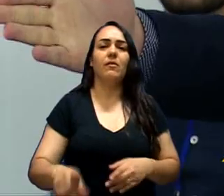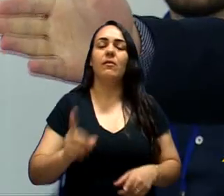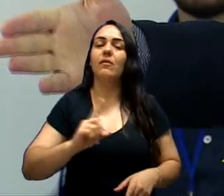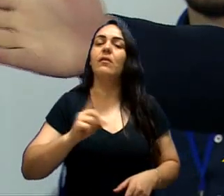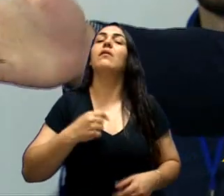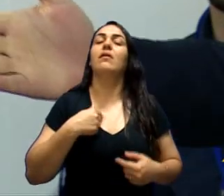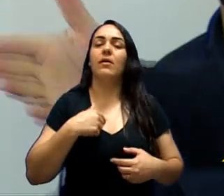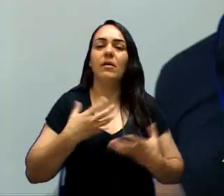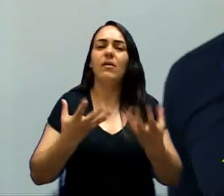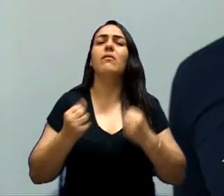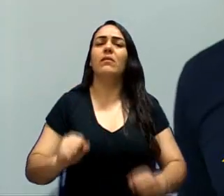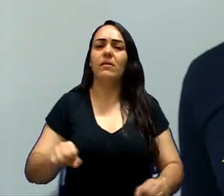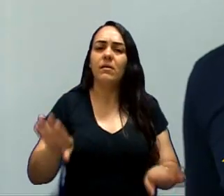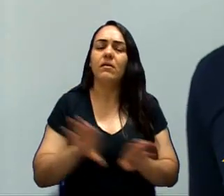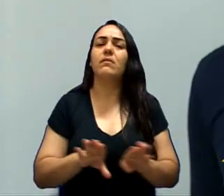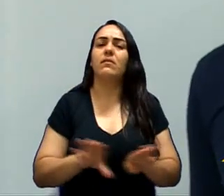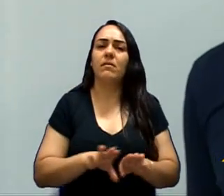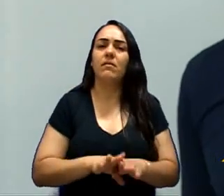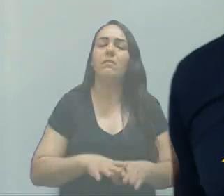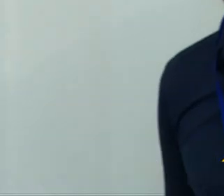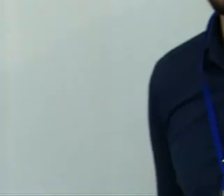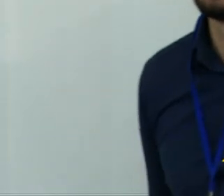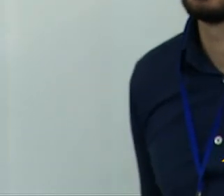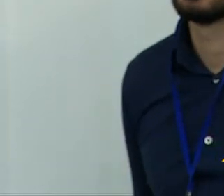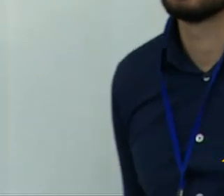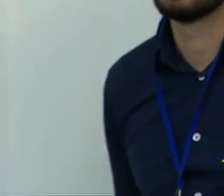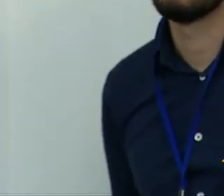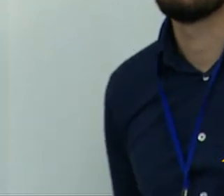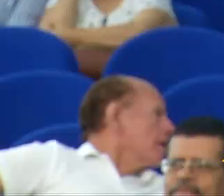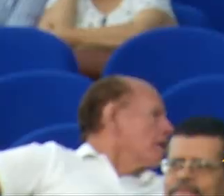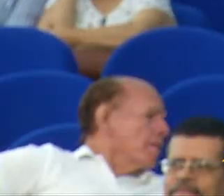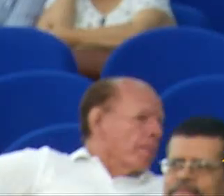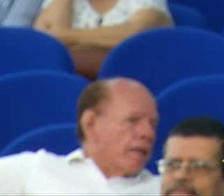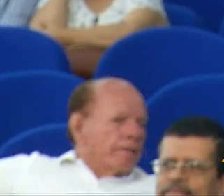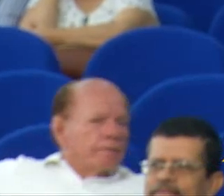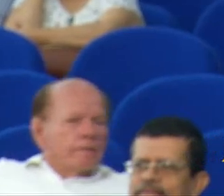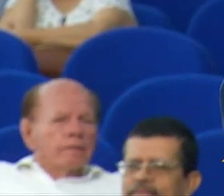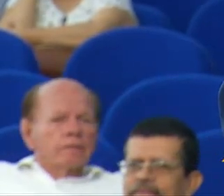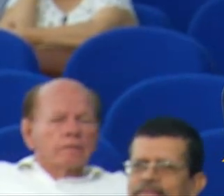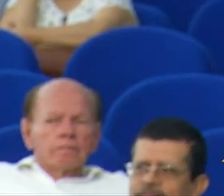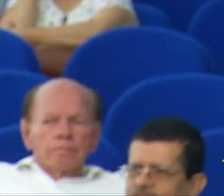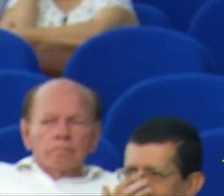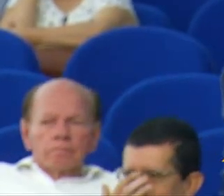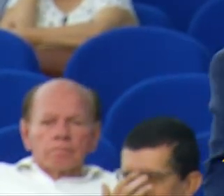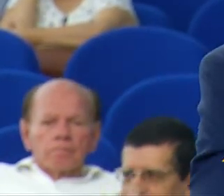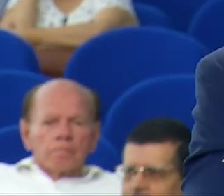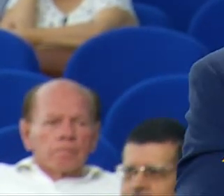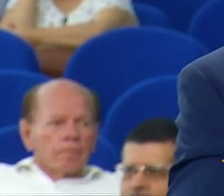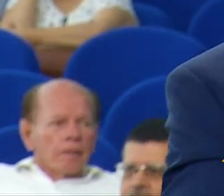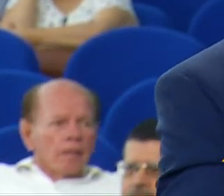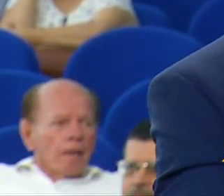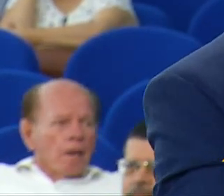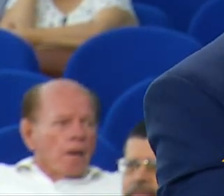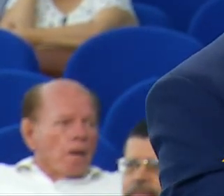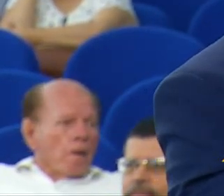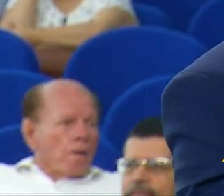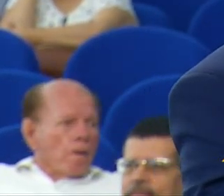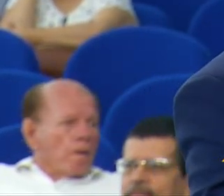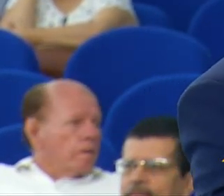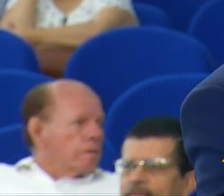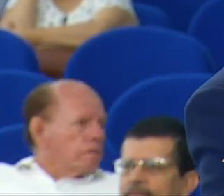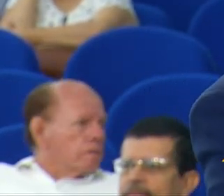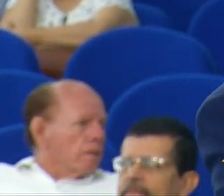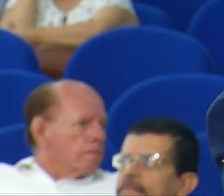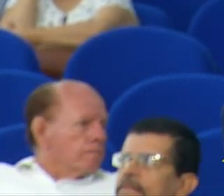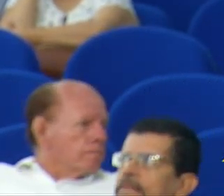votar favorável? Sabia que ia votar favorável, sabia que meu voto não foi fundamental. Defendo o seu projeto, acho necessário. Se a pessoa não quer vir, é direito dela, é